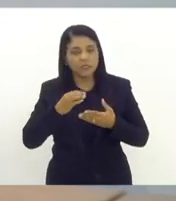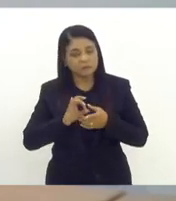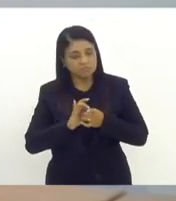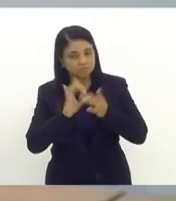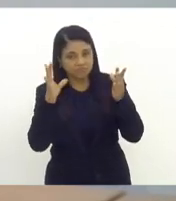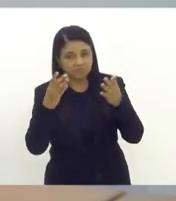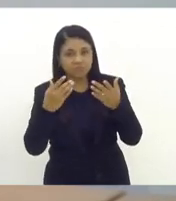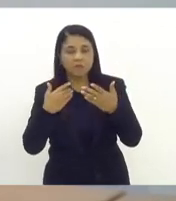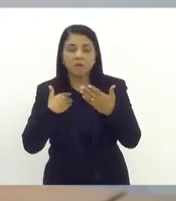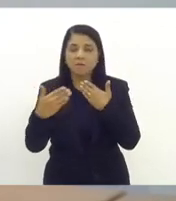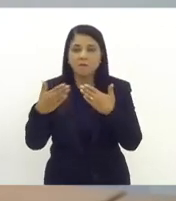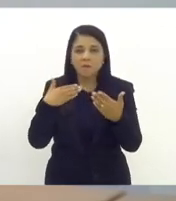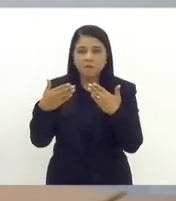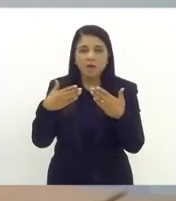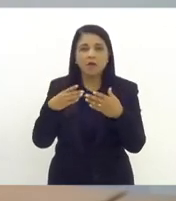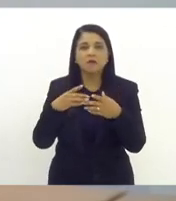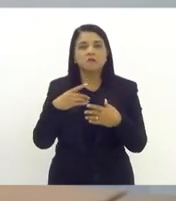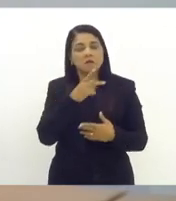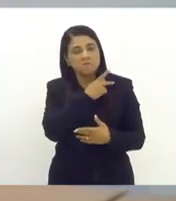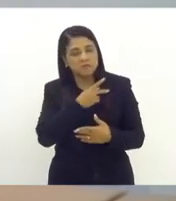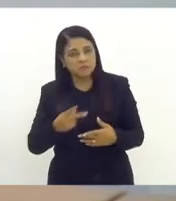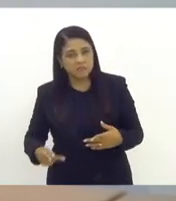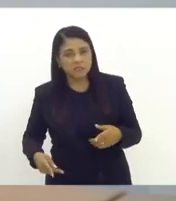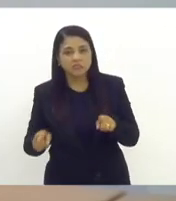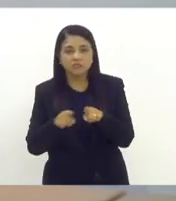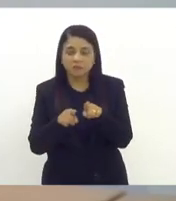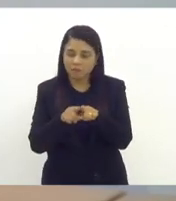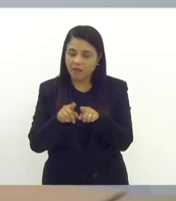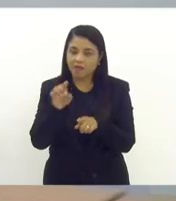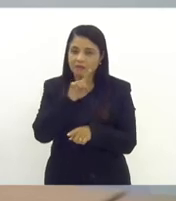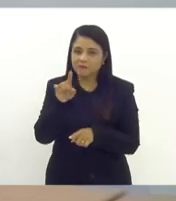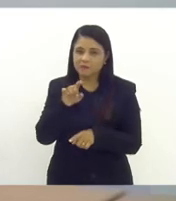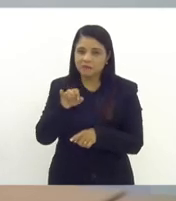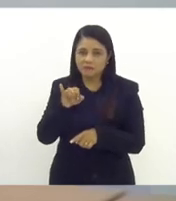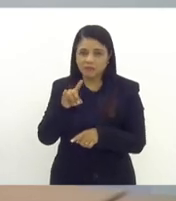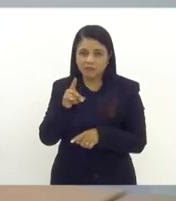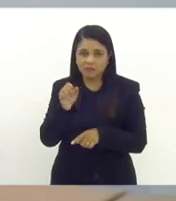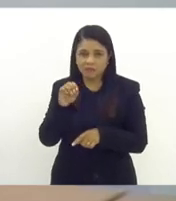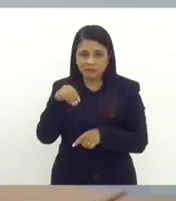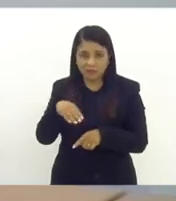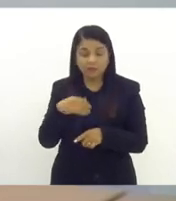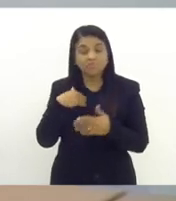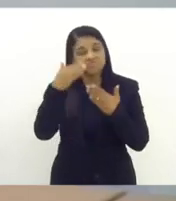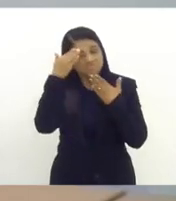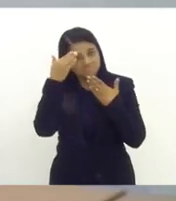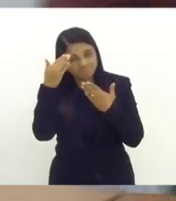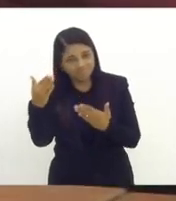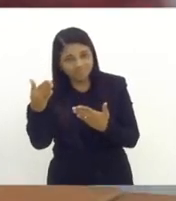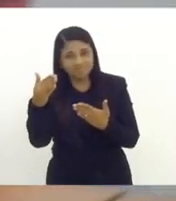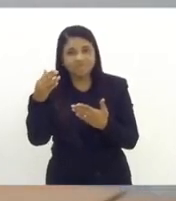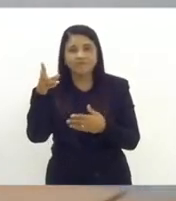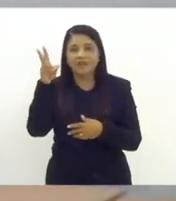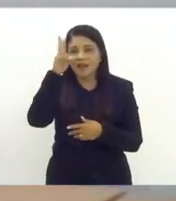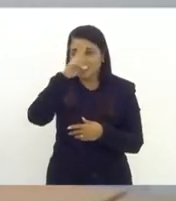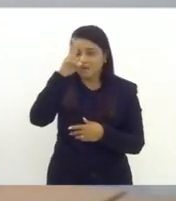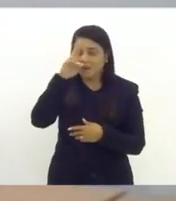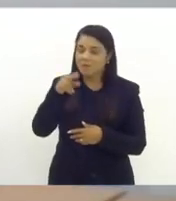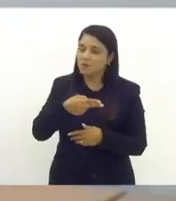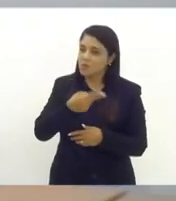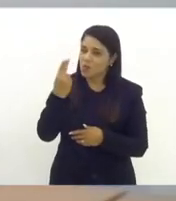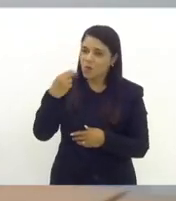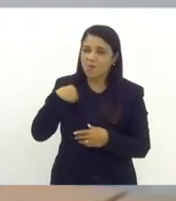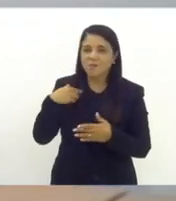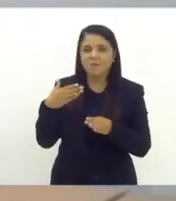tua disposição da nossa presidente da frente e muito grata né por ter lembrado do nosso nome para